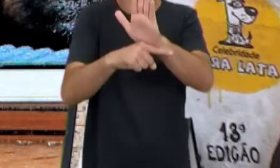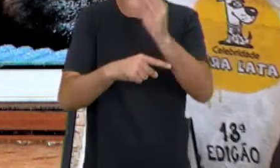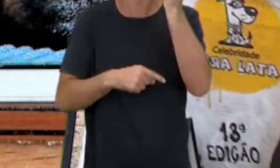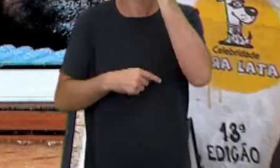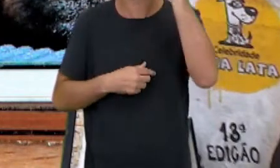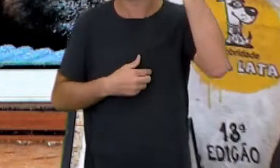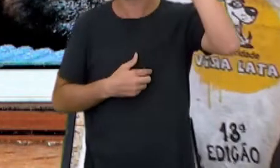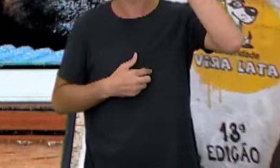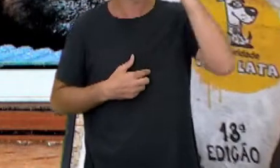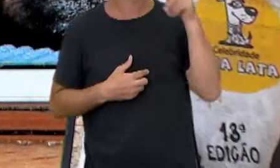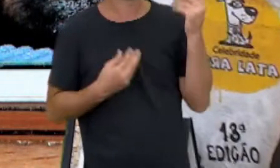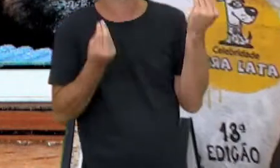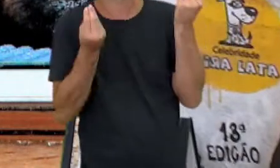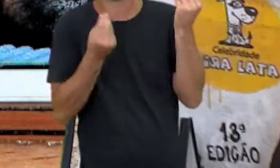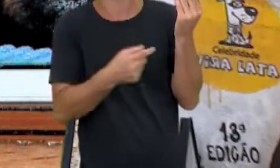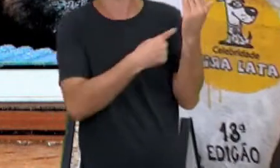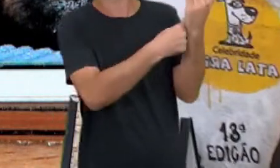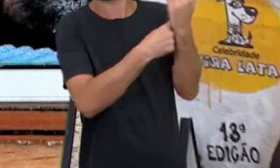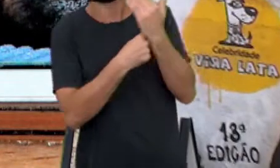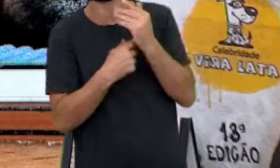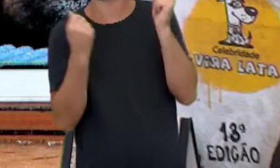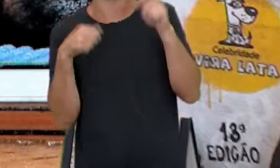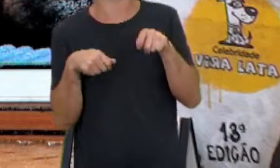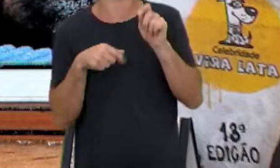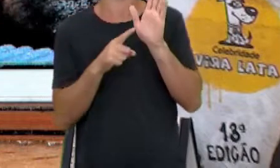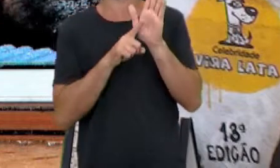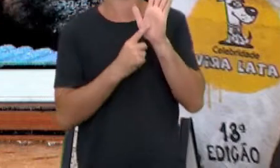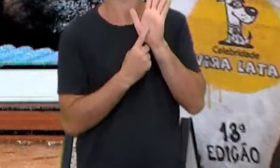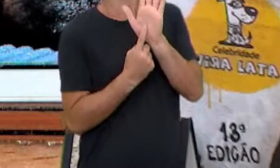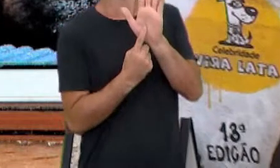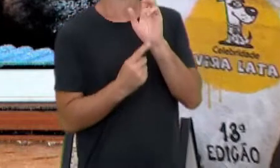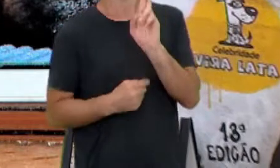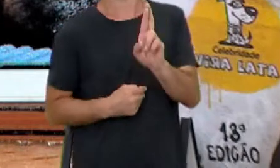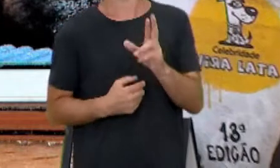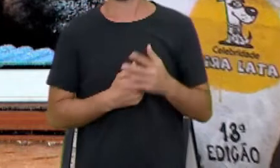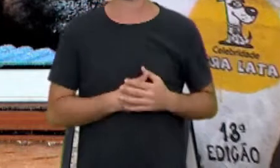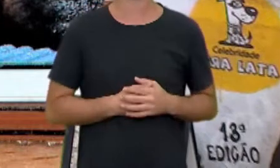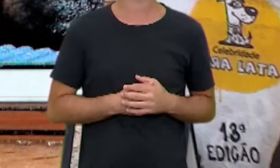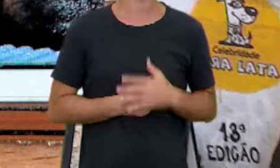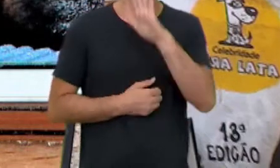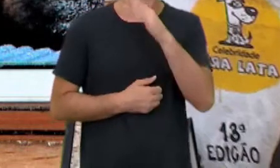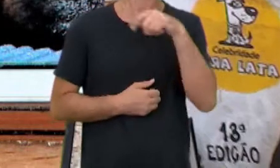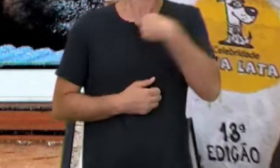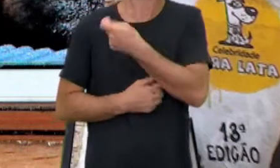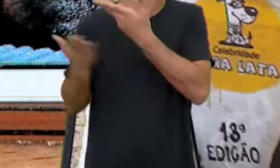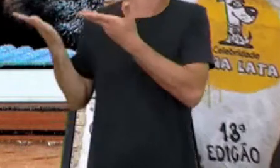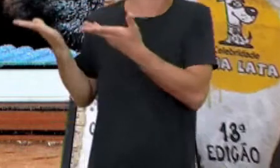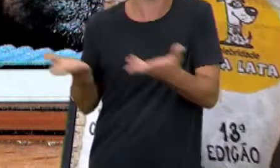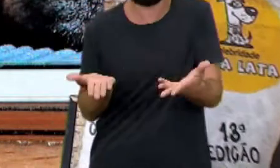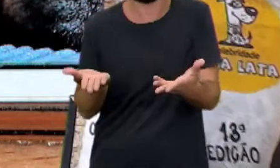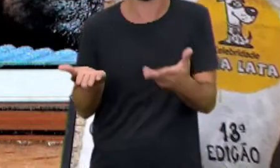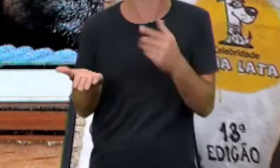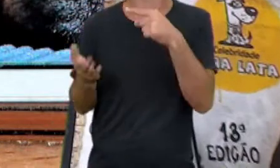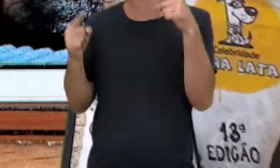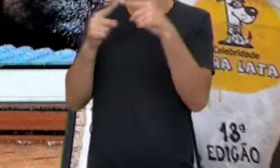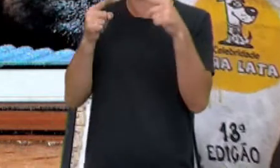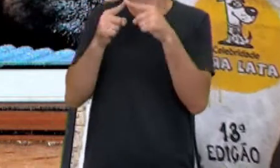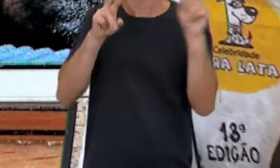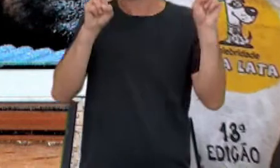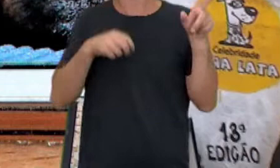como ela traz a possibilidade da representatividade. E a nossa convidada, falando de representatividade, tem tudo a ver com relação